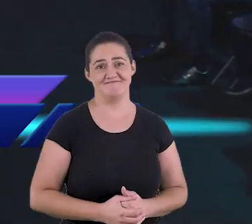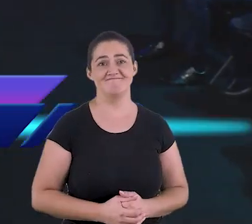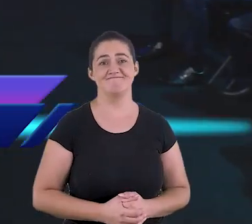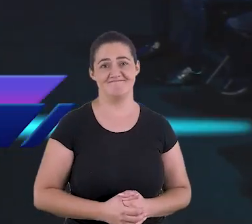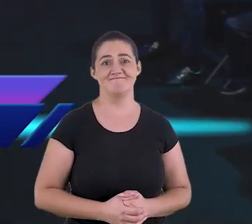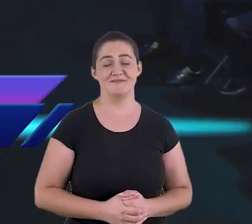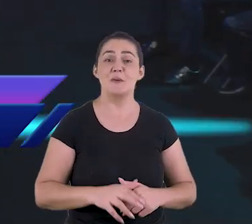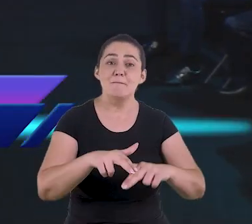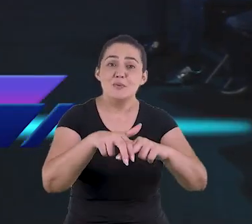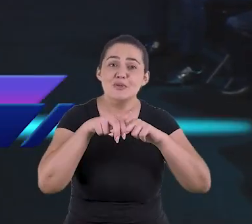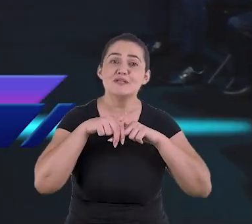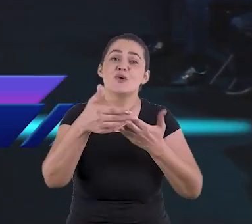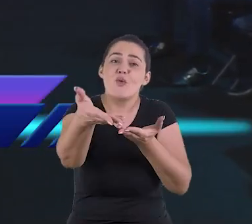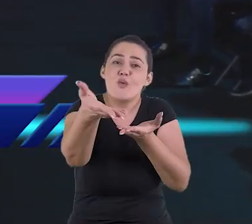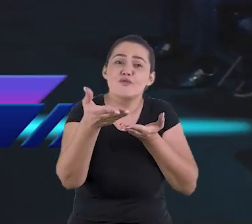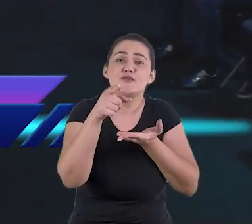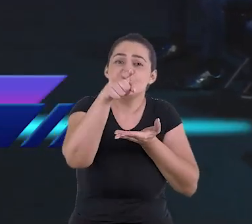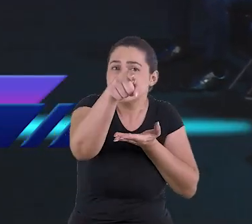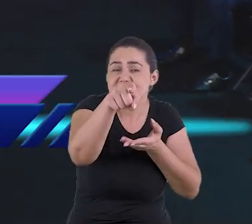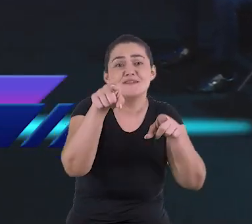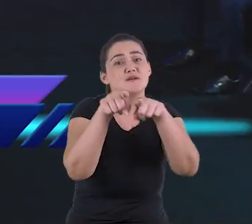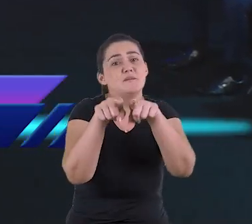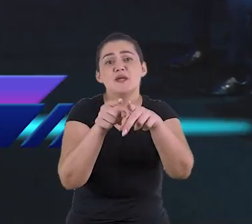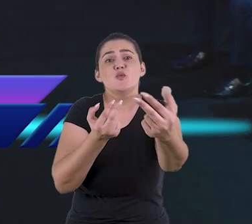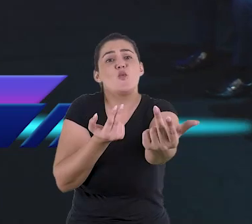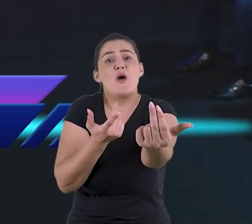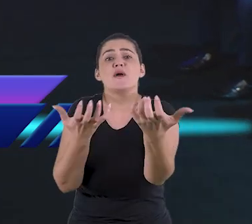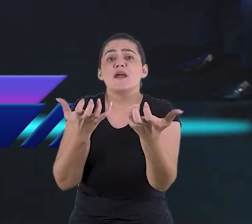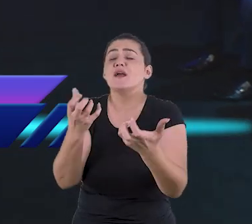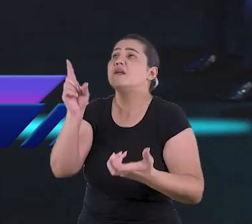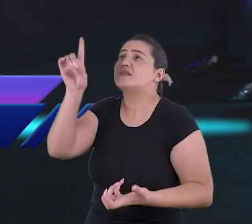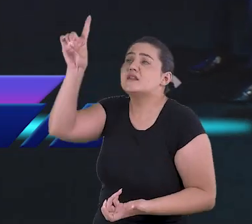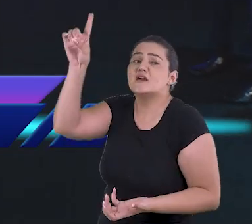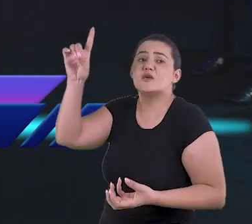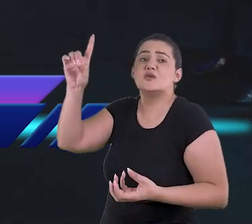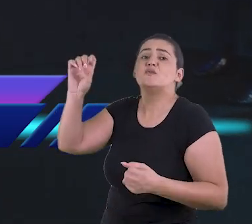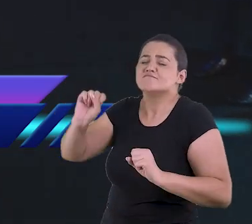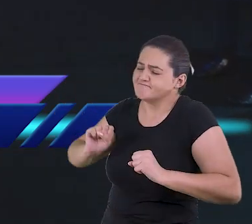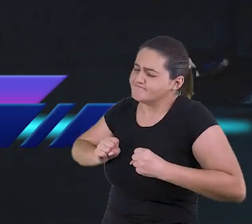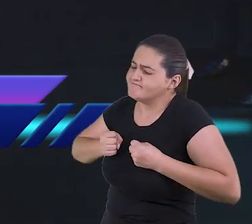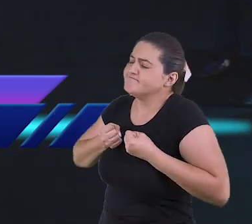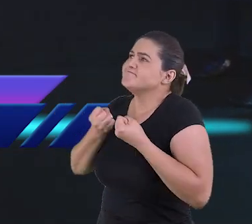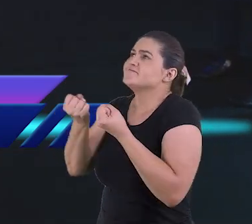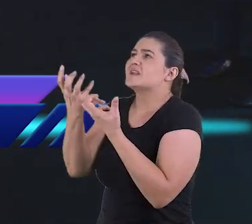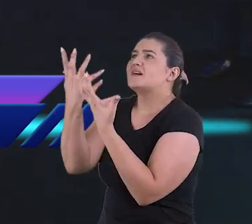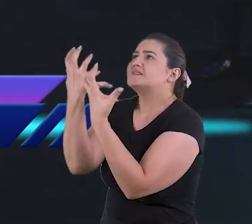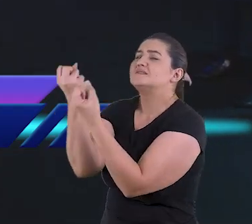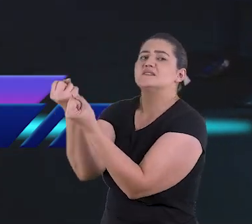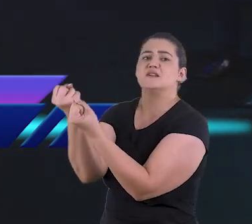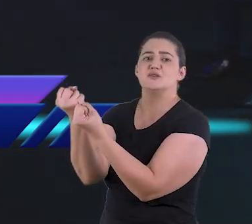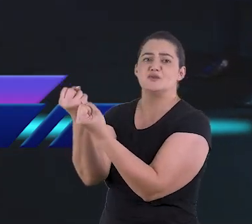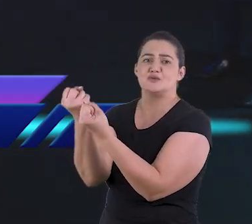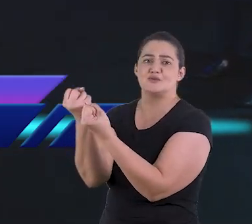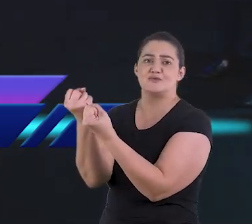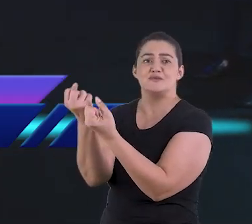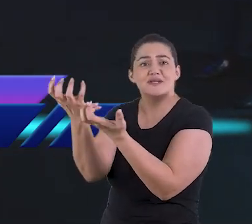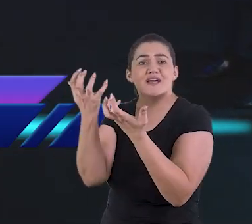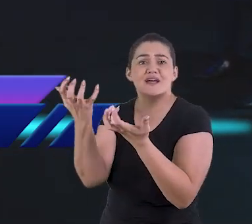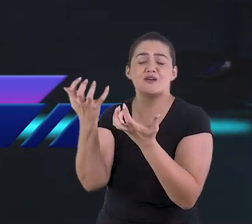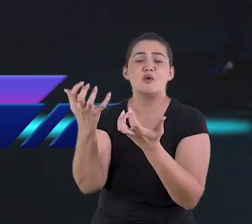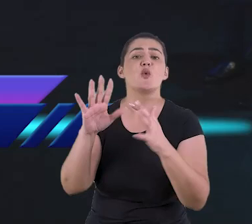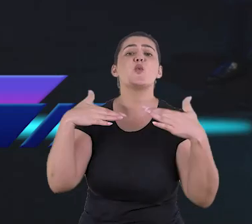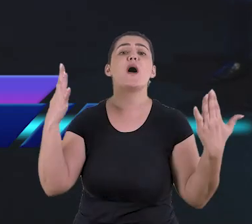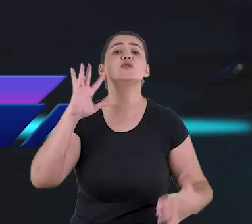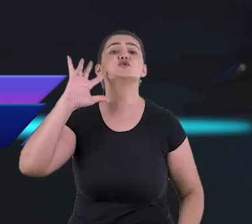Futuro eu constantemente convido você a colocar a sua vida nas mãos de Deus. Porque não há uma outra saída, não há uma